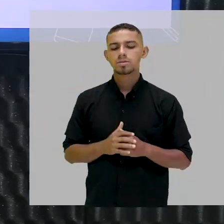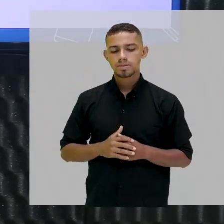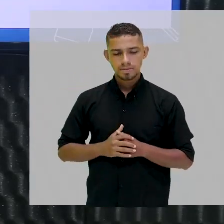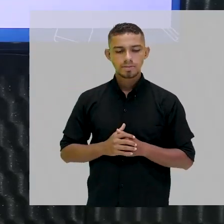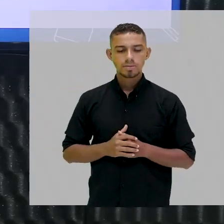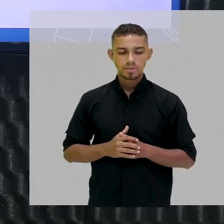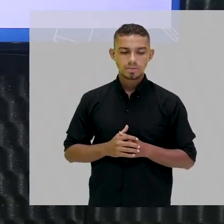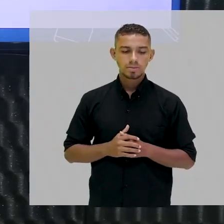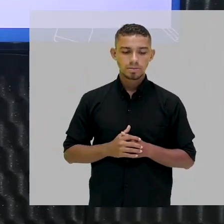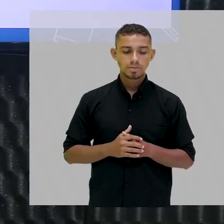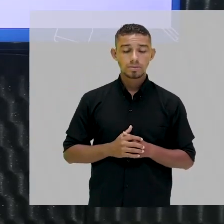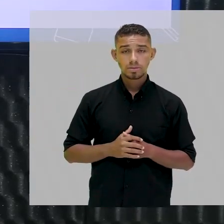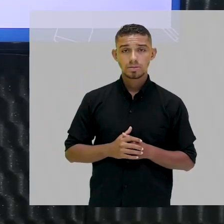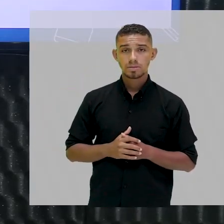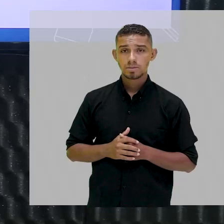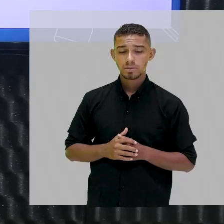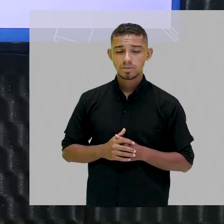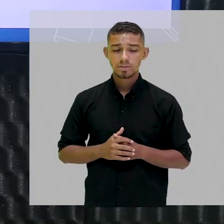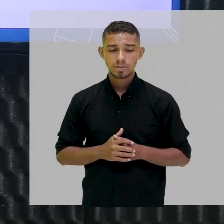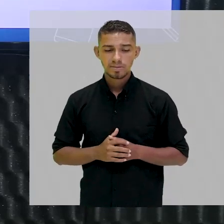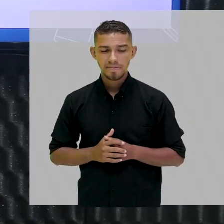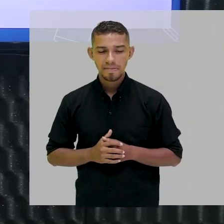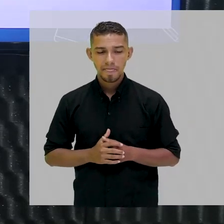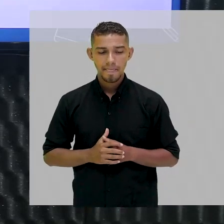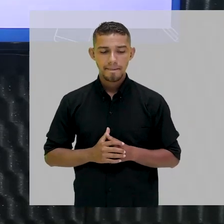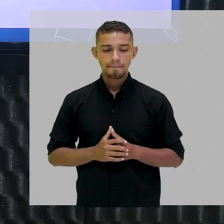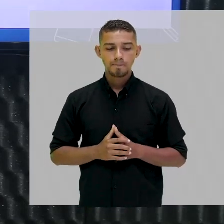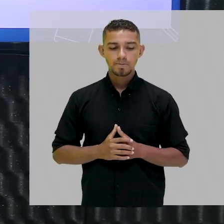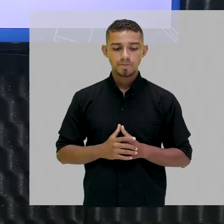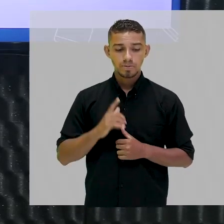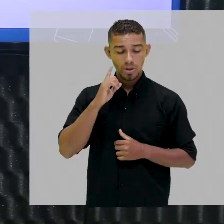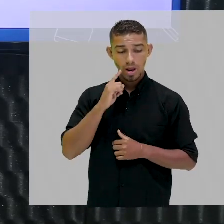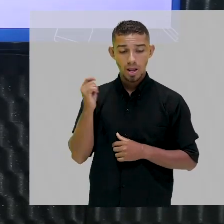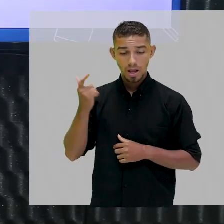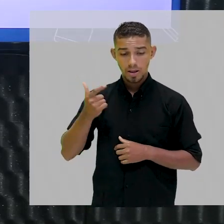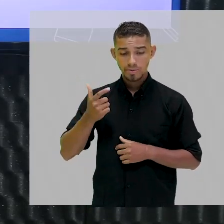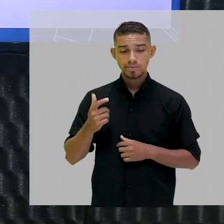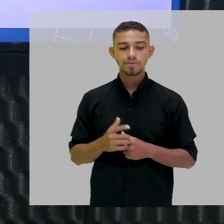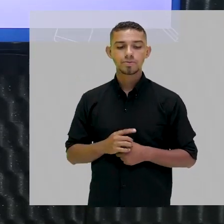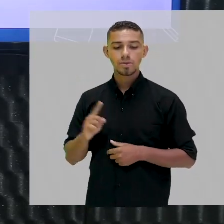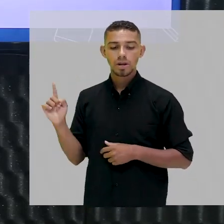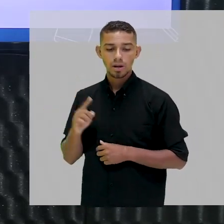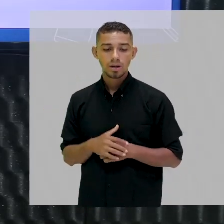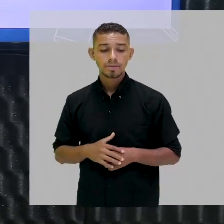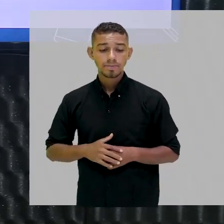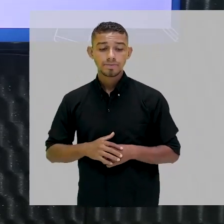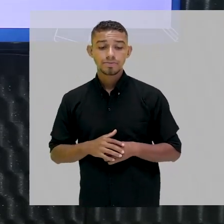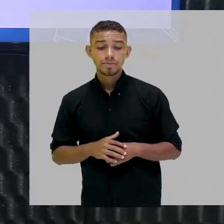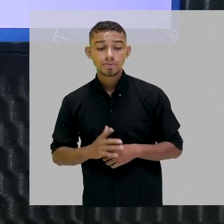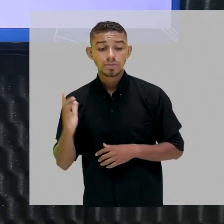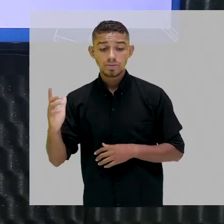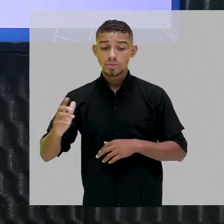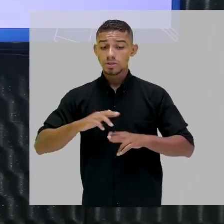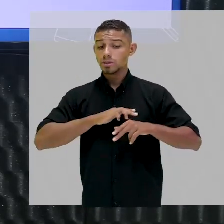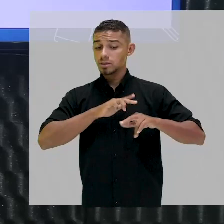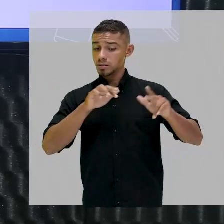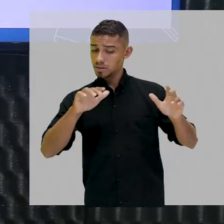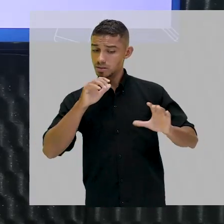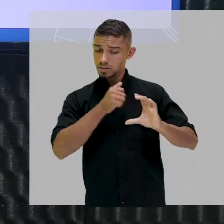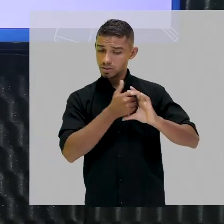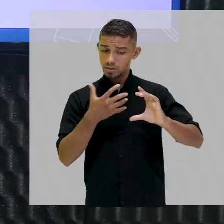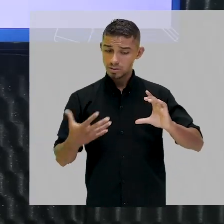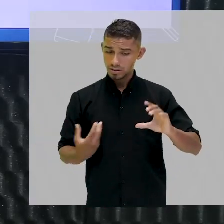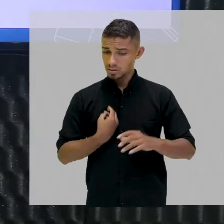que deixa ela um pouquinho falsa. Segunda questão. A diversidade é uma característica